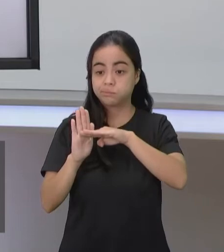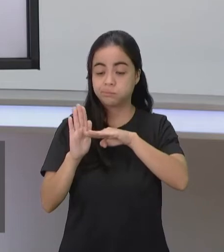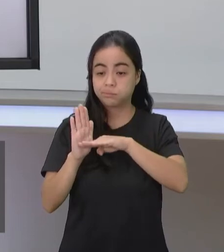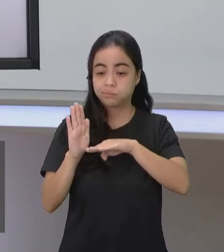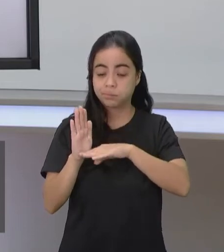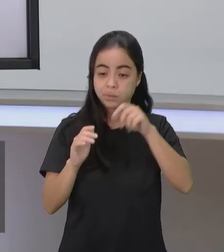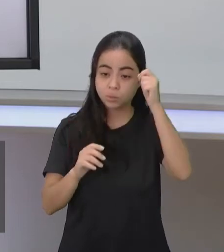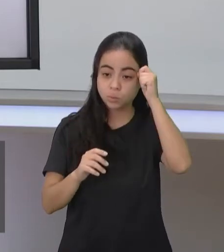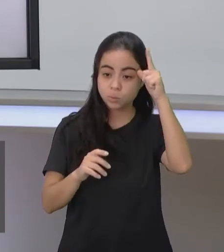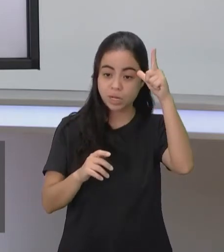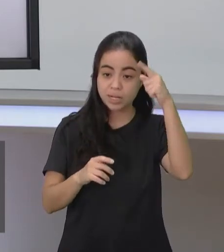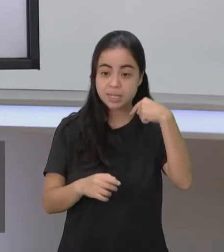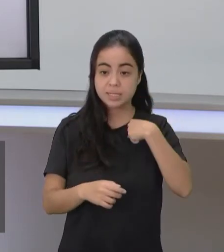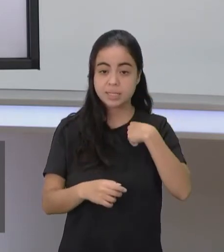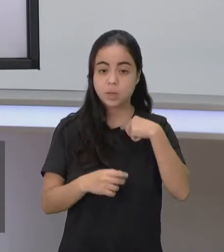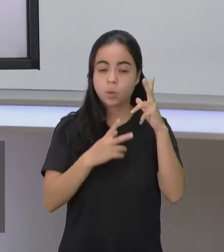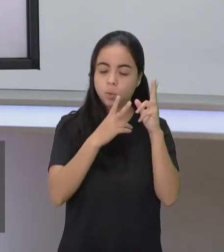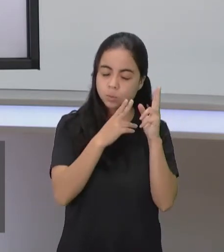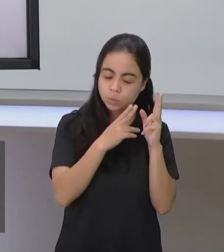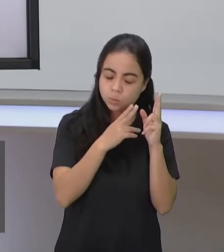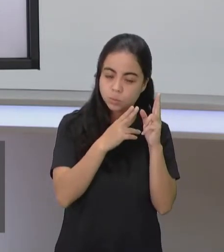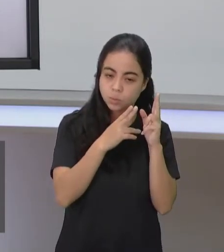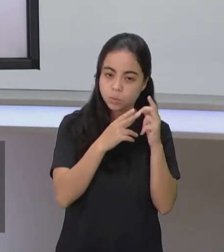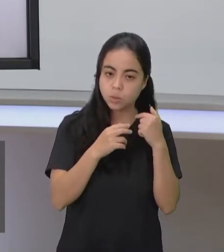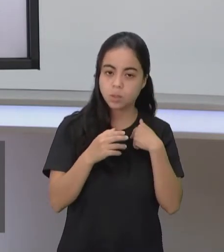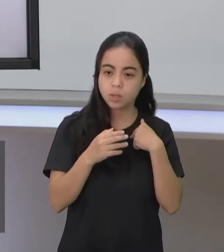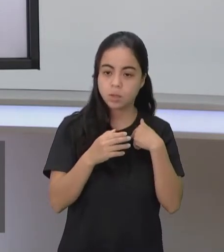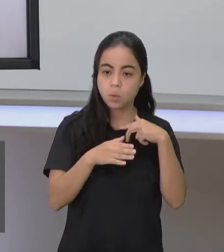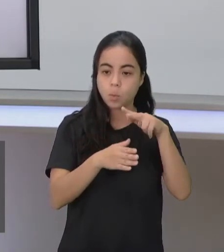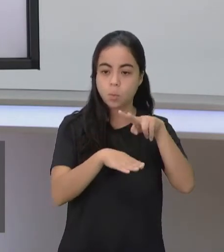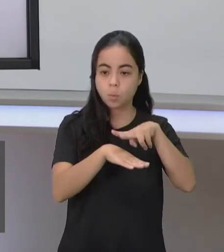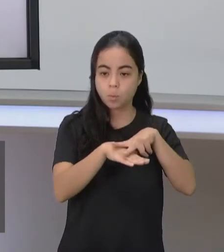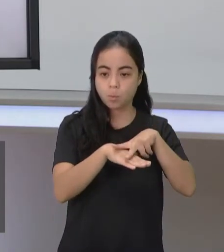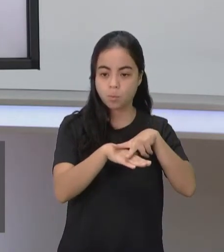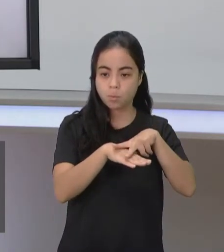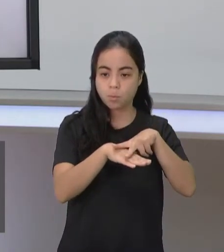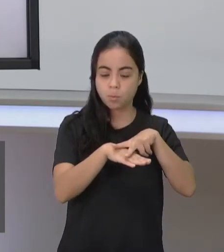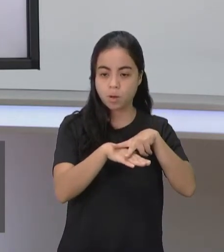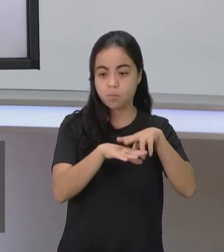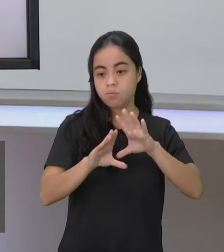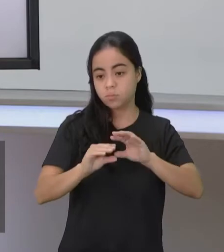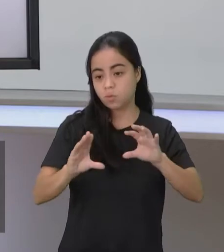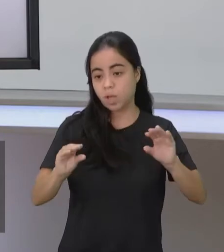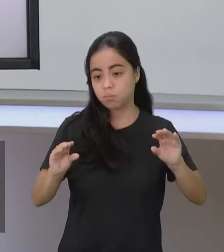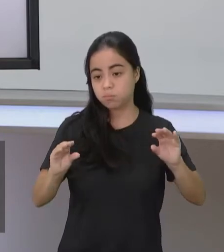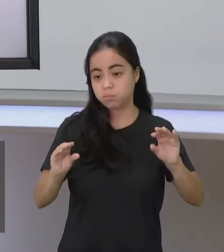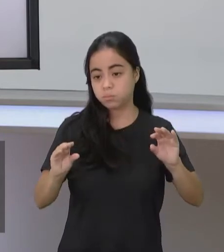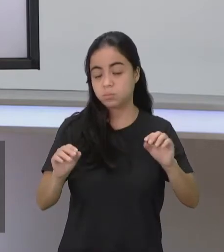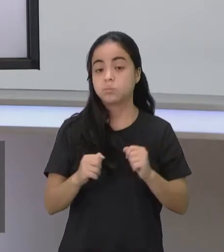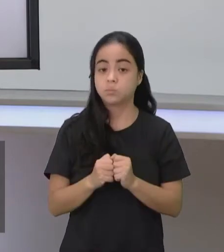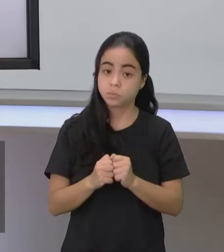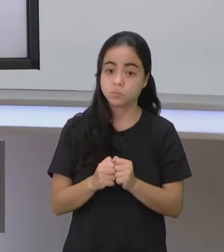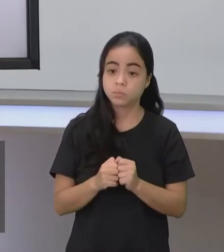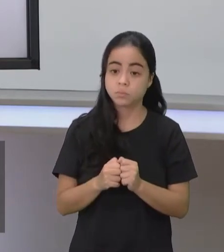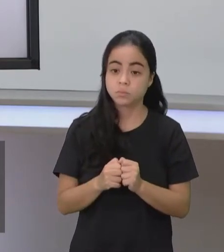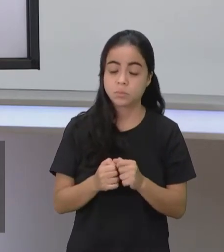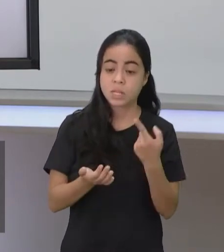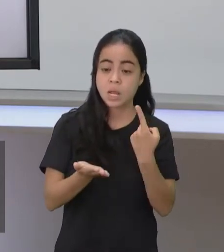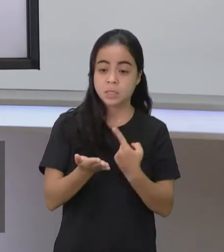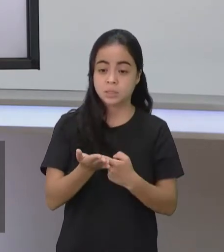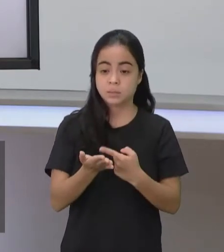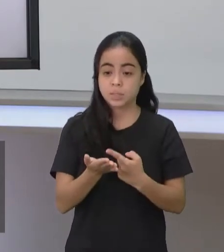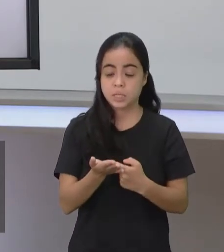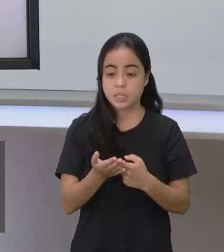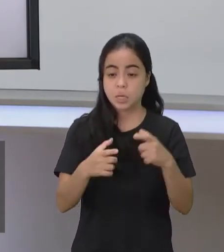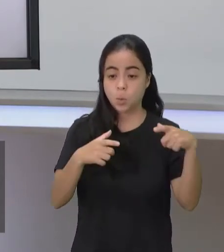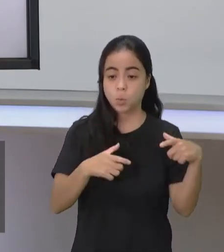culturais, se eu estou com sono, o que eu vou pensar? Eu vou para minha cama. Eu vou para o sofá. Né? A gente já estabelece lugares